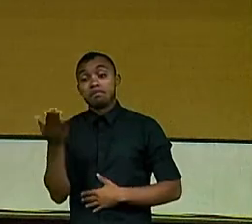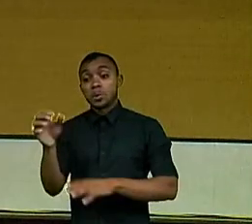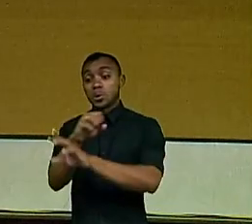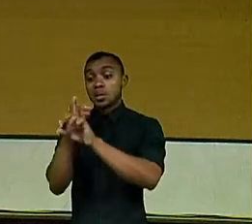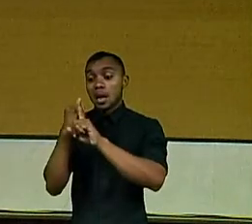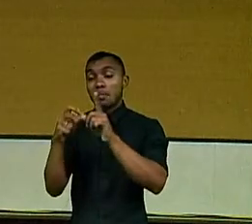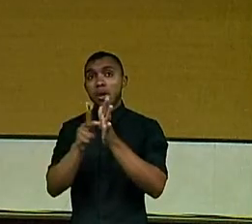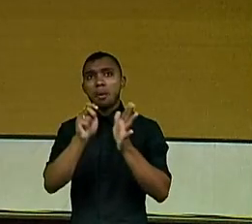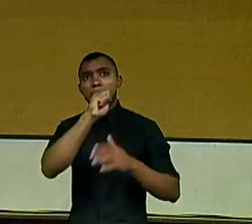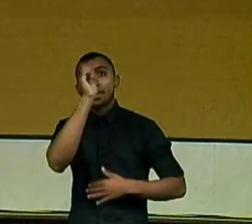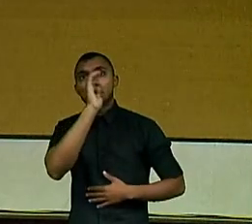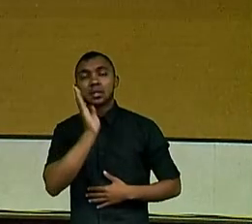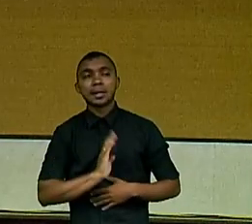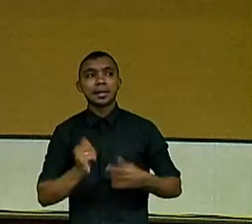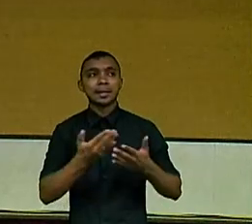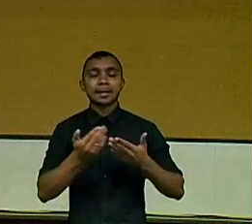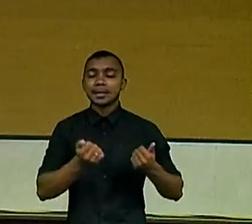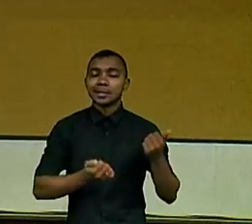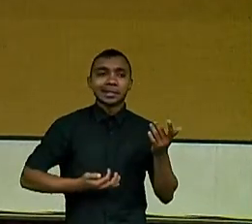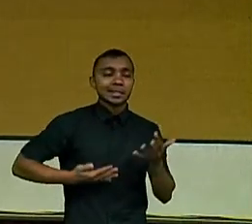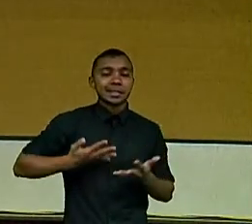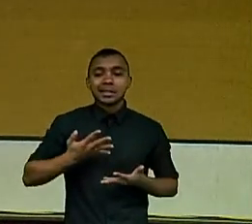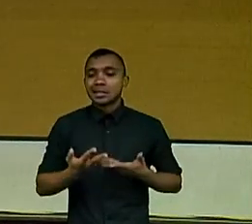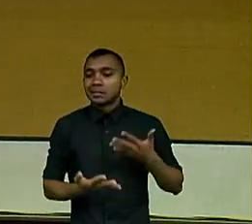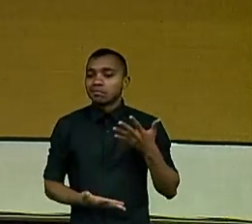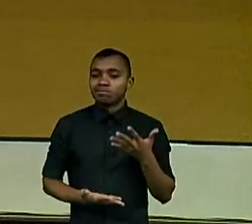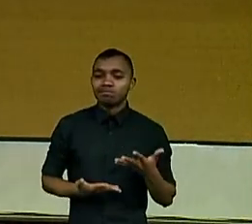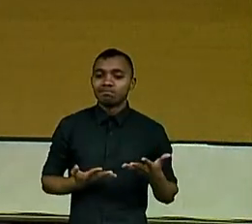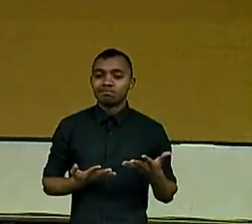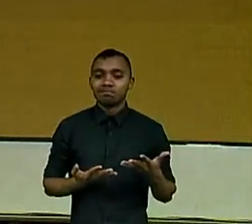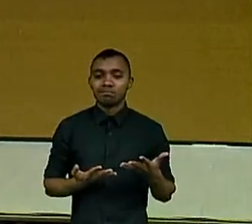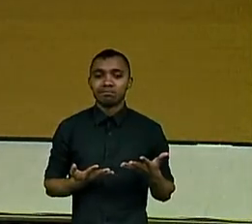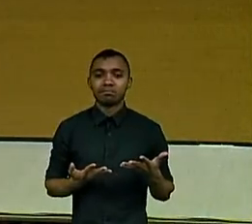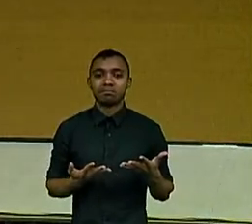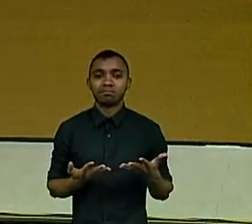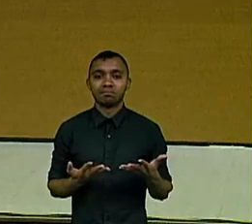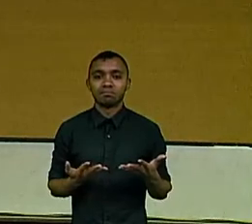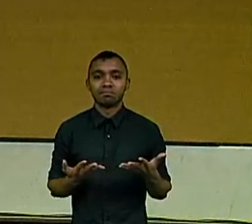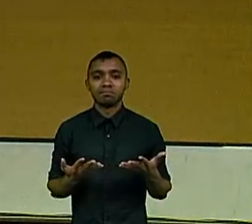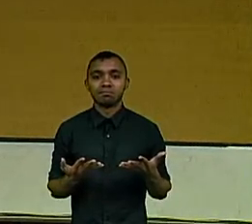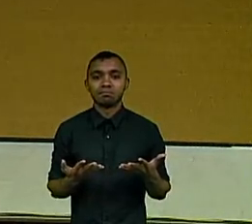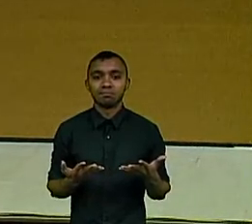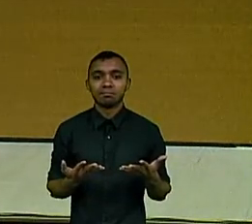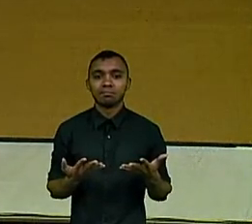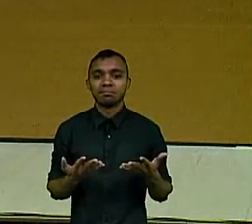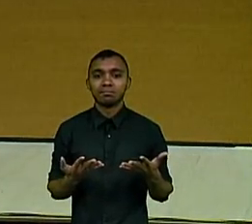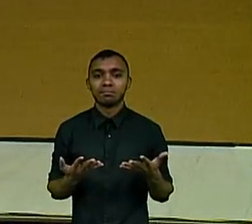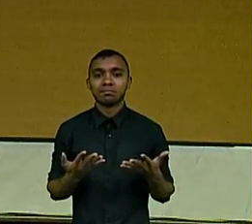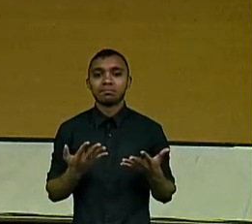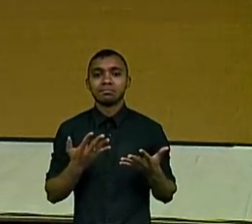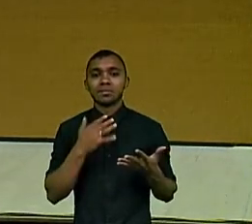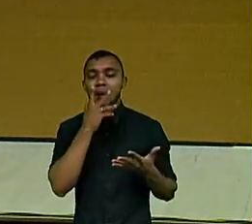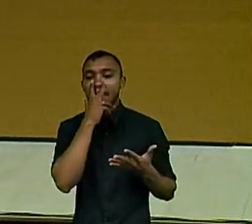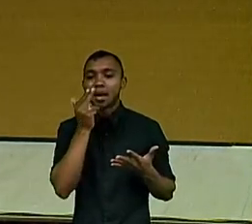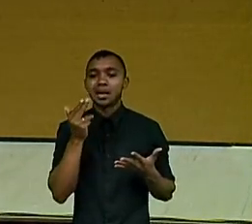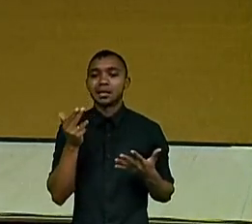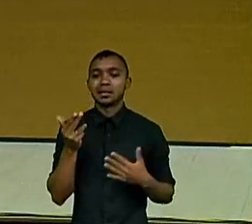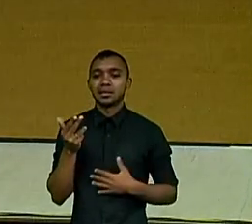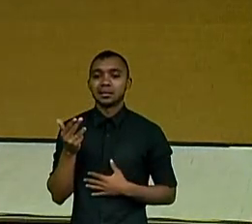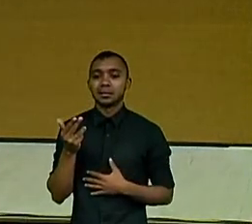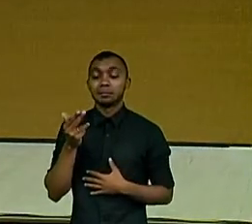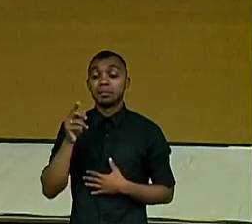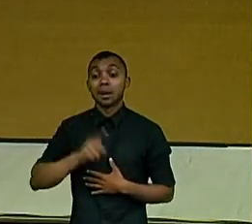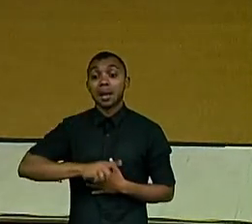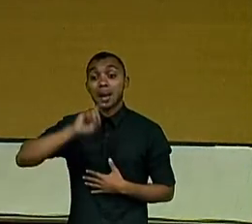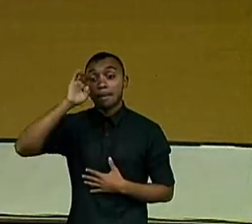é um tanto quanto a região desconfiada principalmente